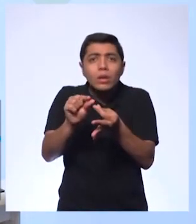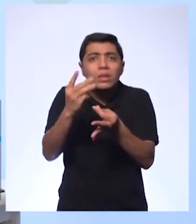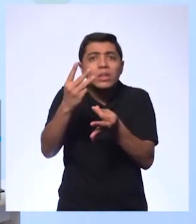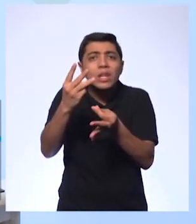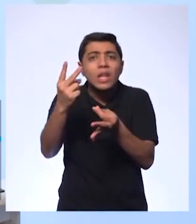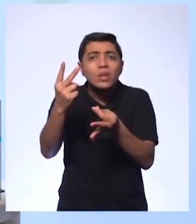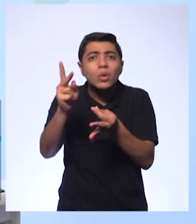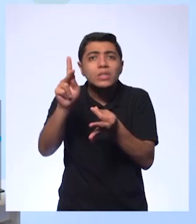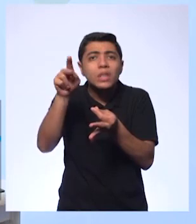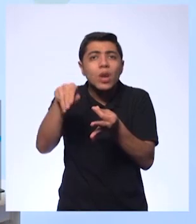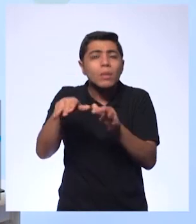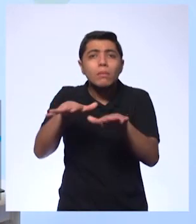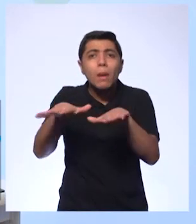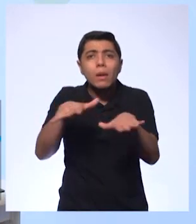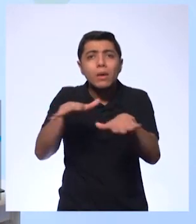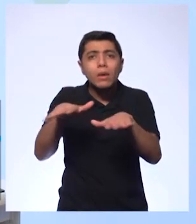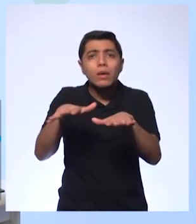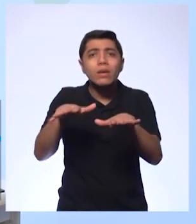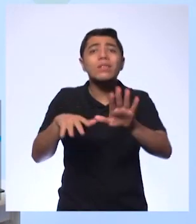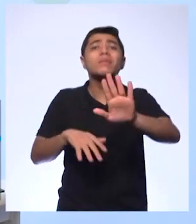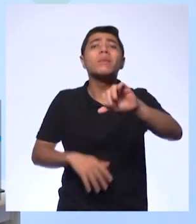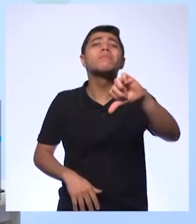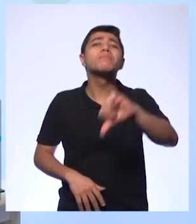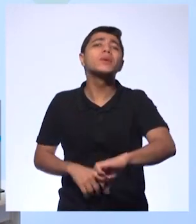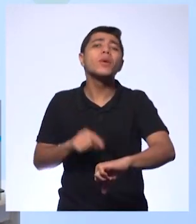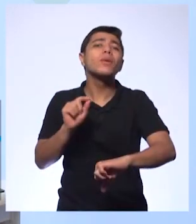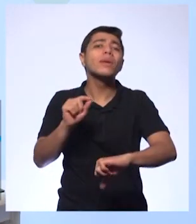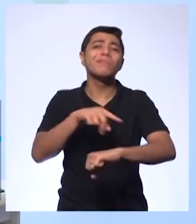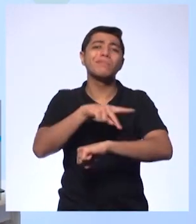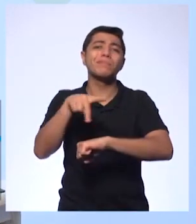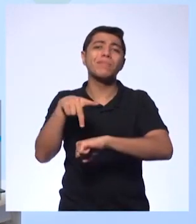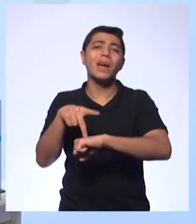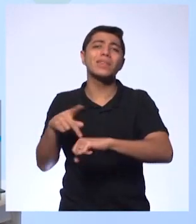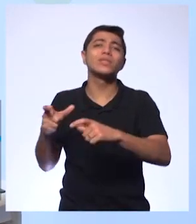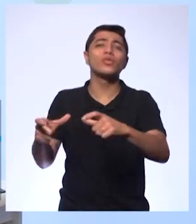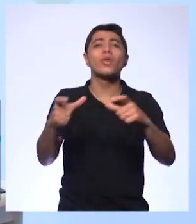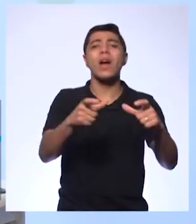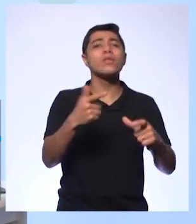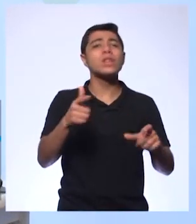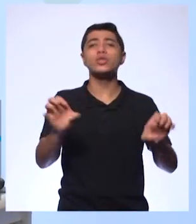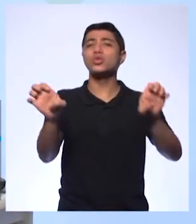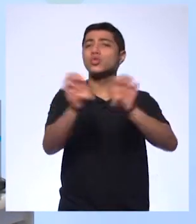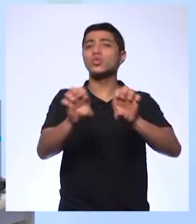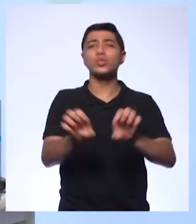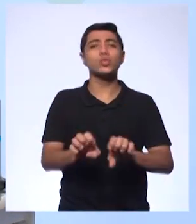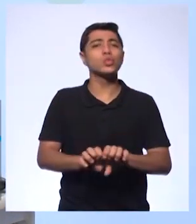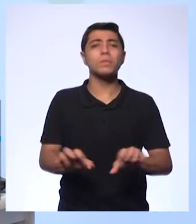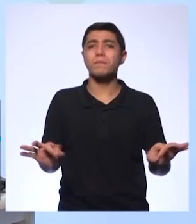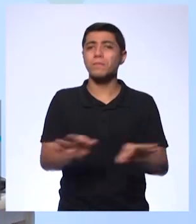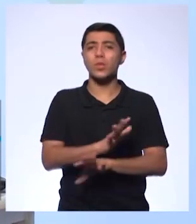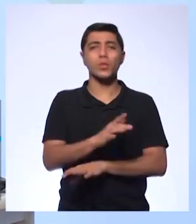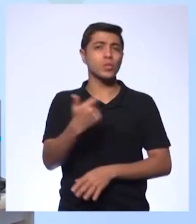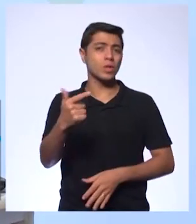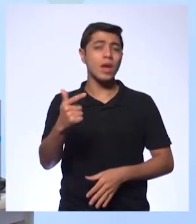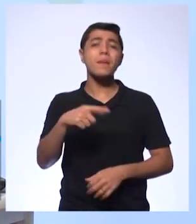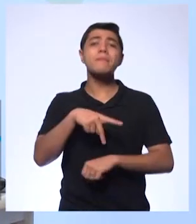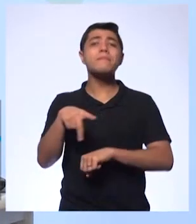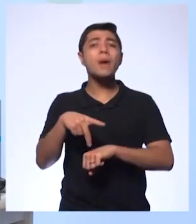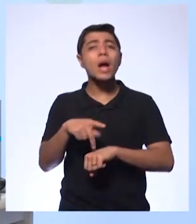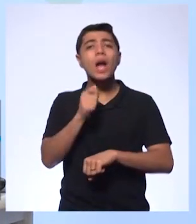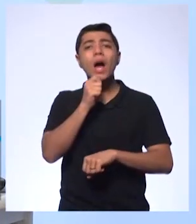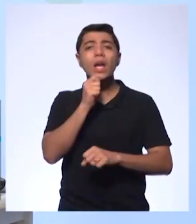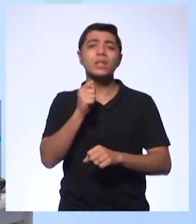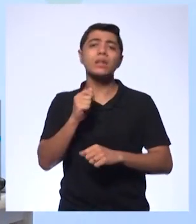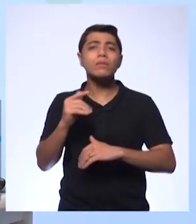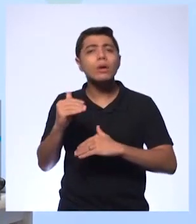que foram afetados são países em desenvolvimento. Então, esse é o maior problema. Então, nós vamos ver outros exemplos. Por